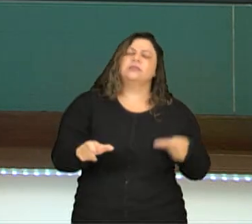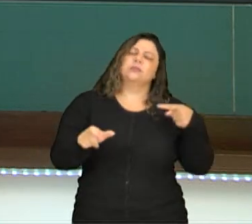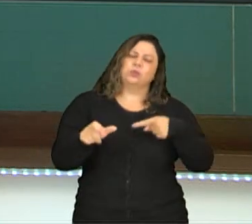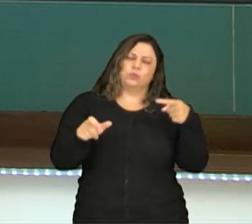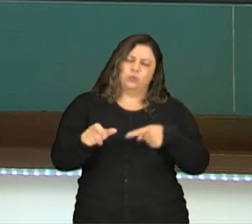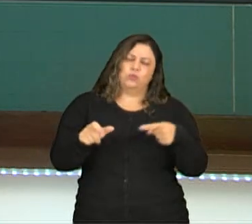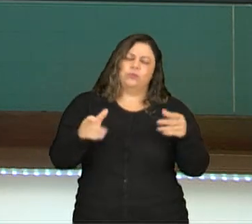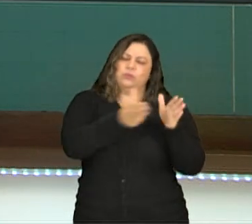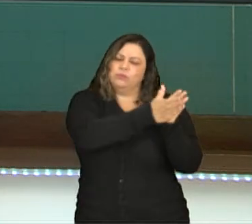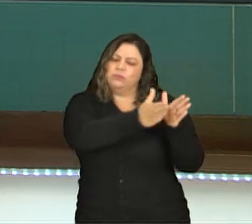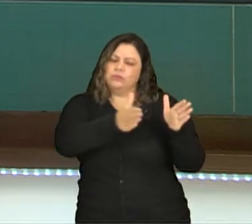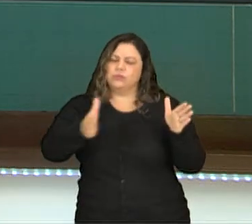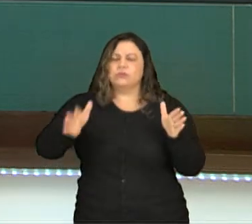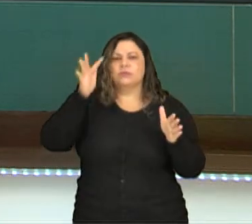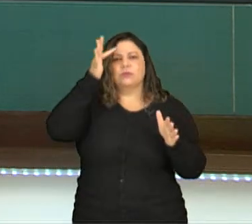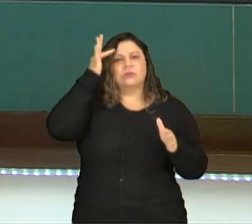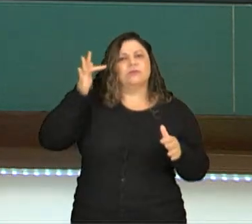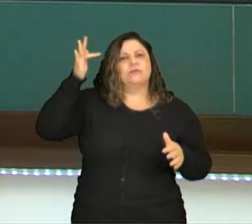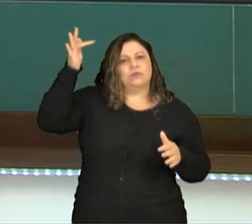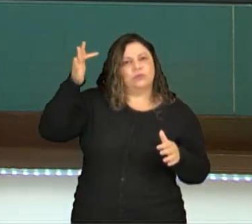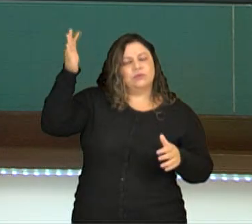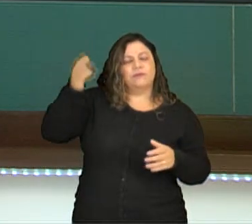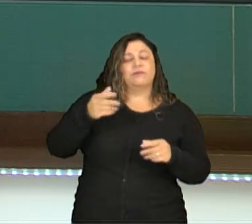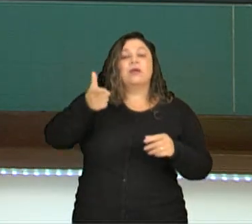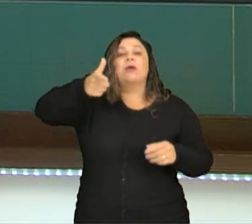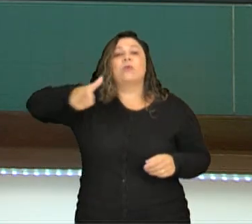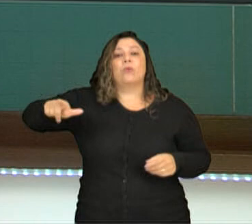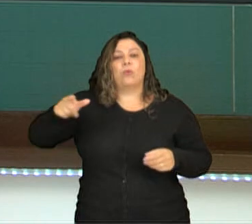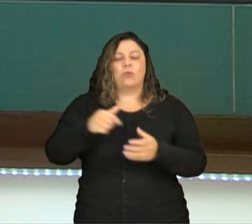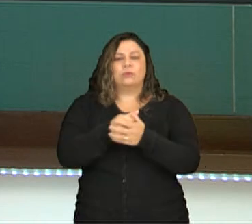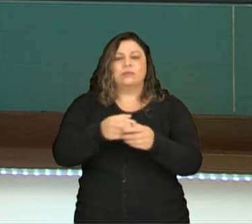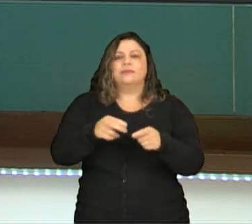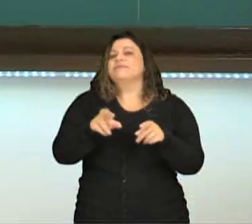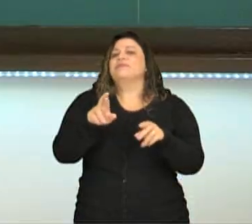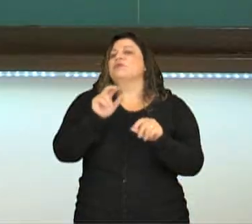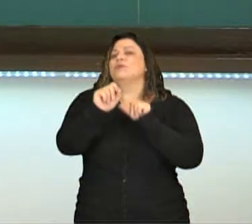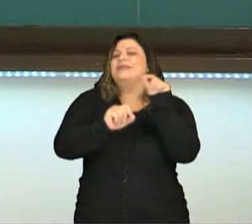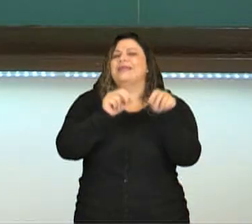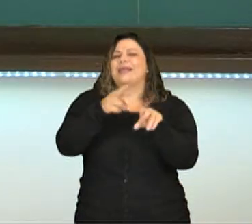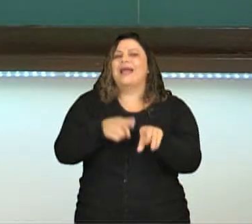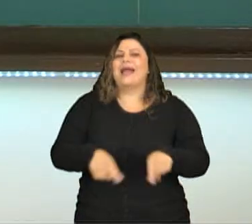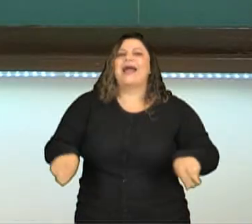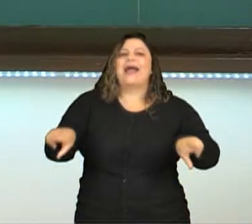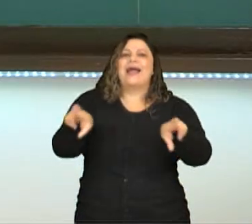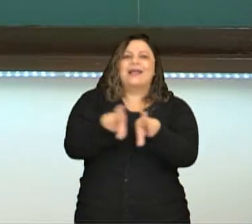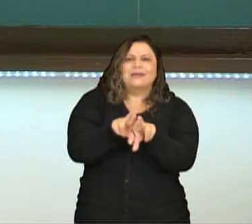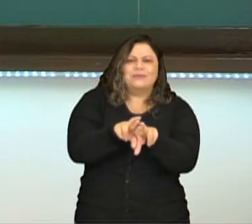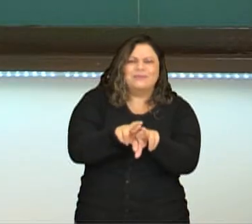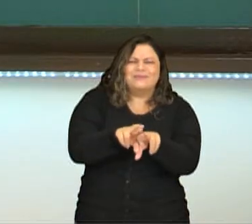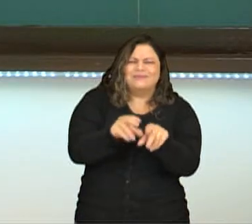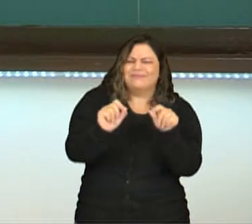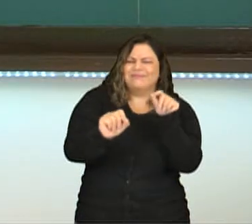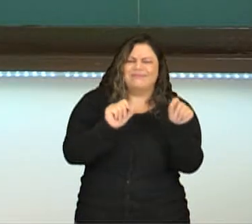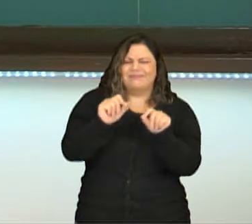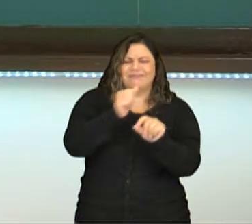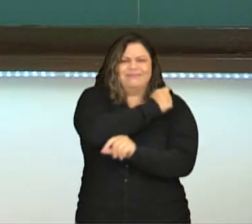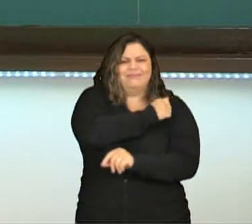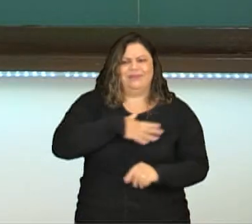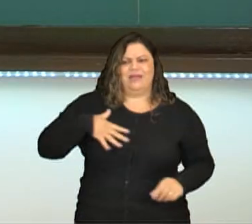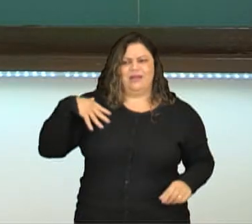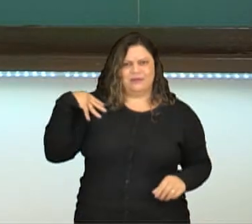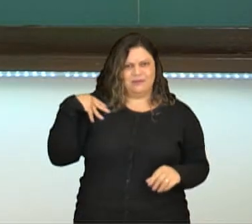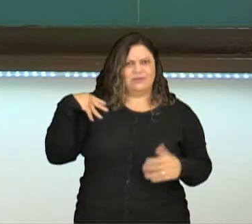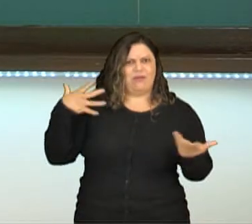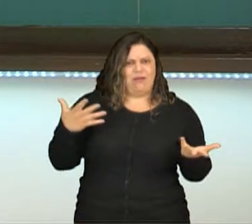filosofia. Outra coisa importante, a recuperação de Aristóteles. Professor, como assim recuperação? Aristóteles não estava lá